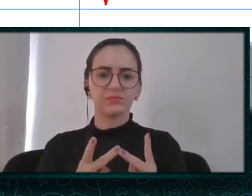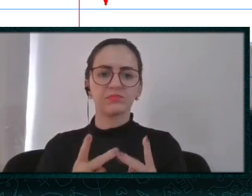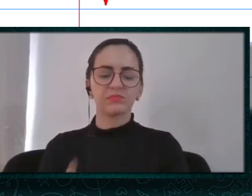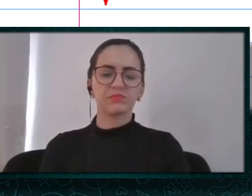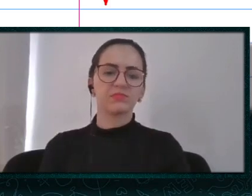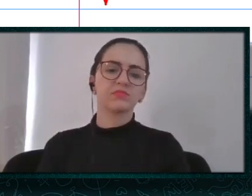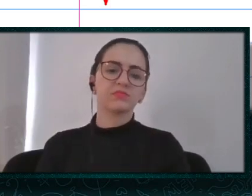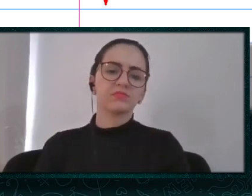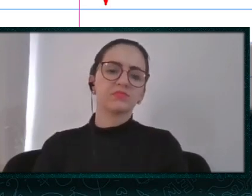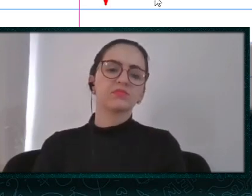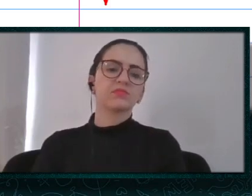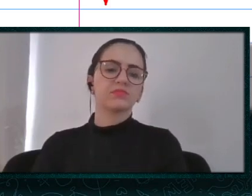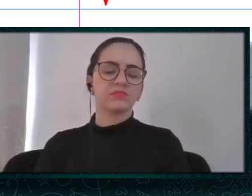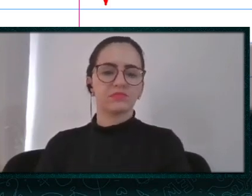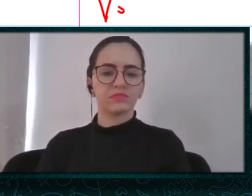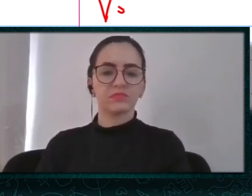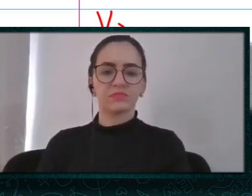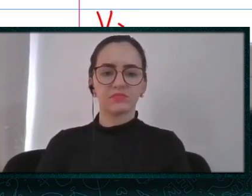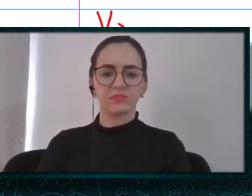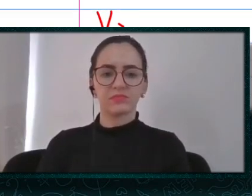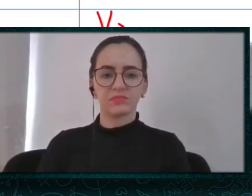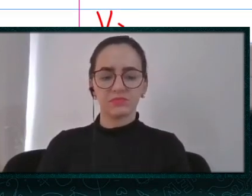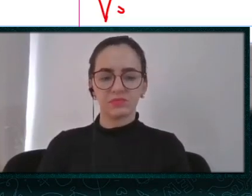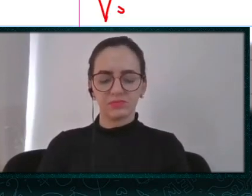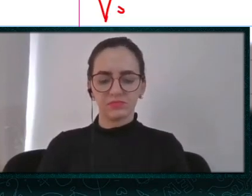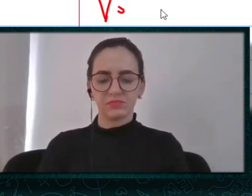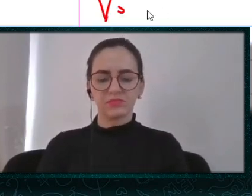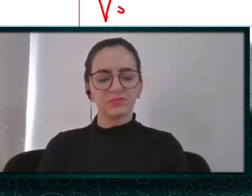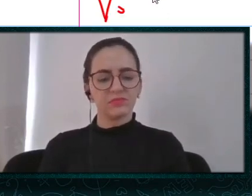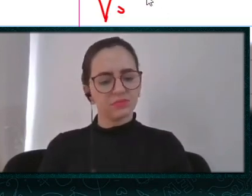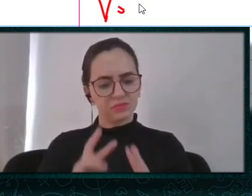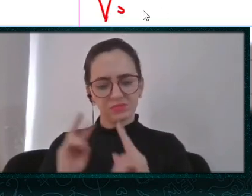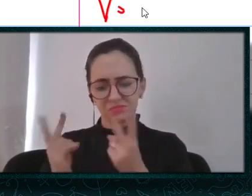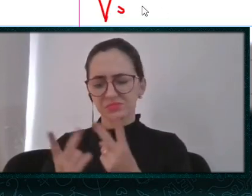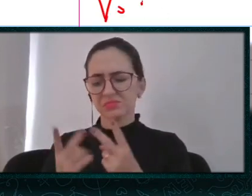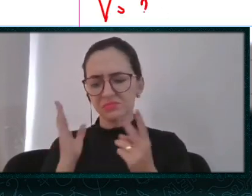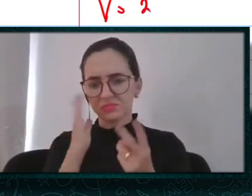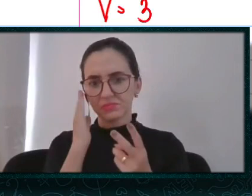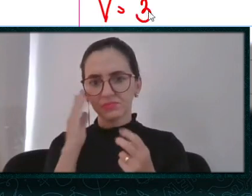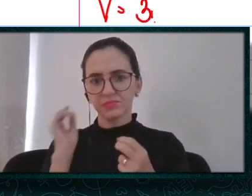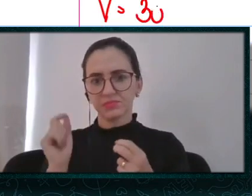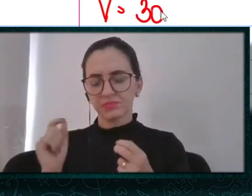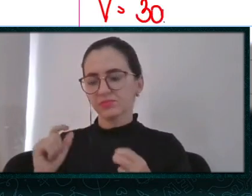não tenho isso, eu não tenho isso. Eu só tenho o volume, que vai ser